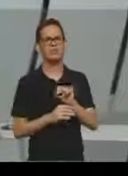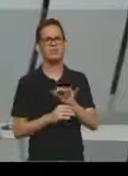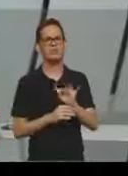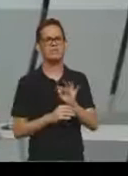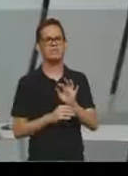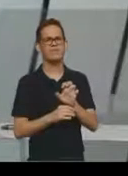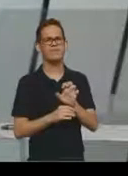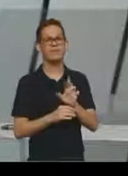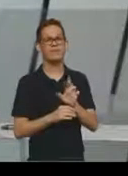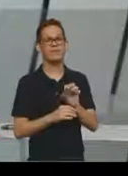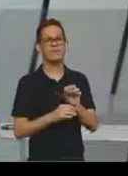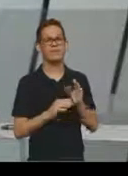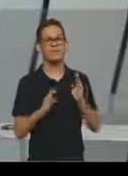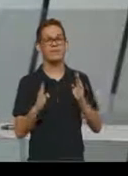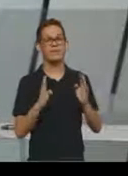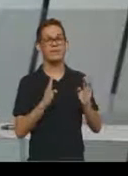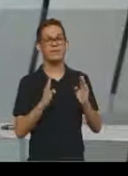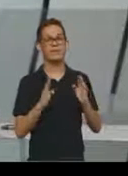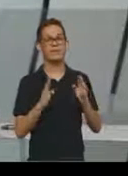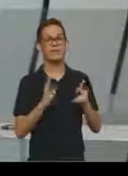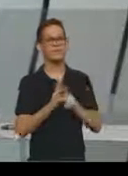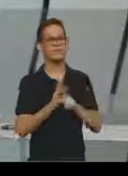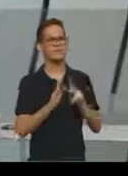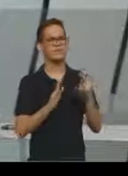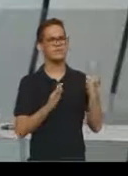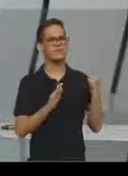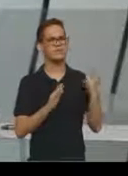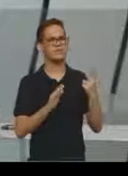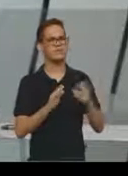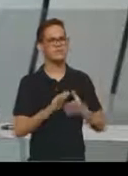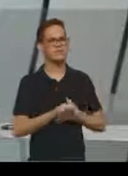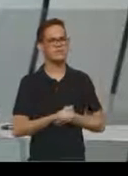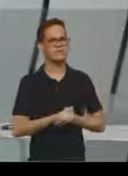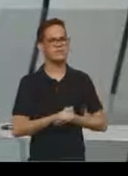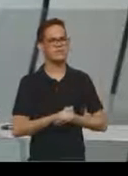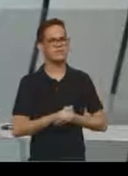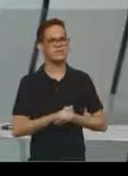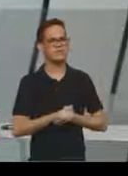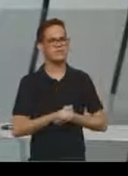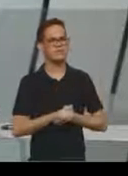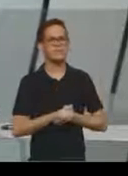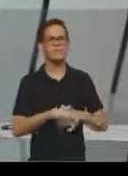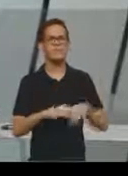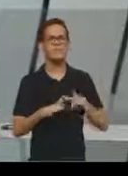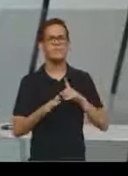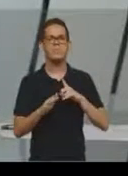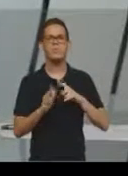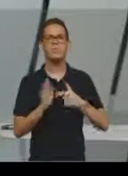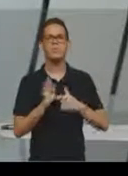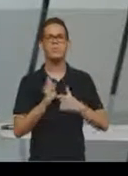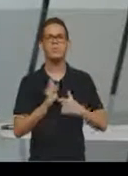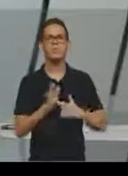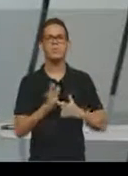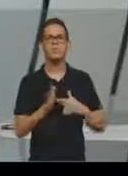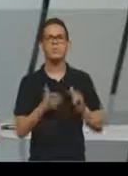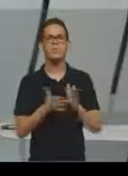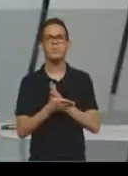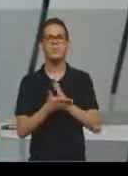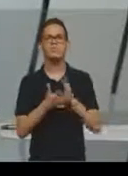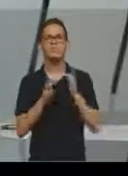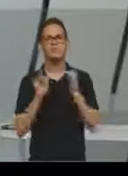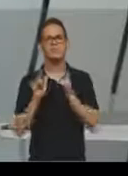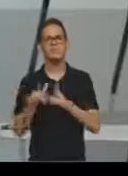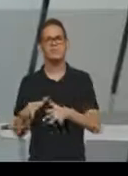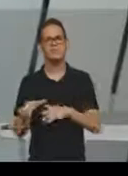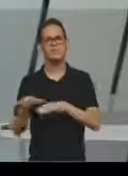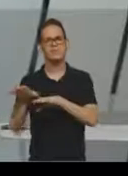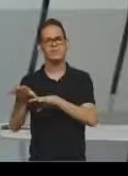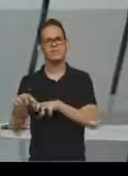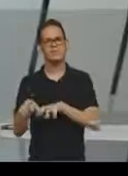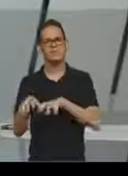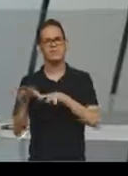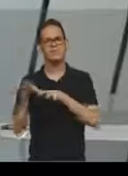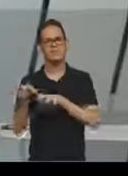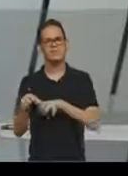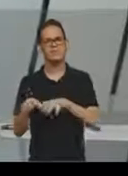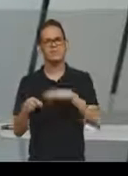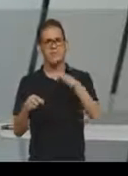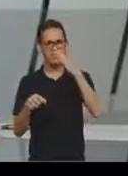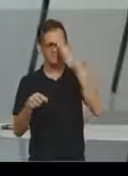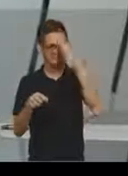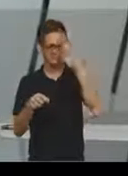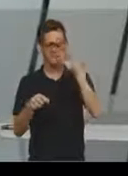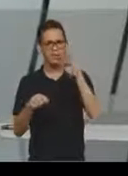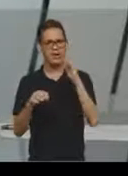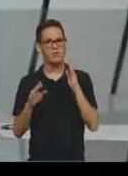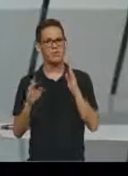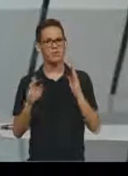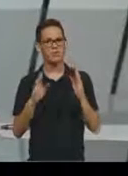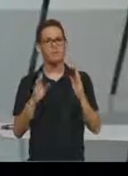carbonífero. E esse nome, carbonífero, né, ele faz referência a essas reservas de carvão mineral que foram se formadas principalmente